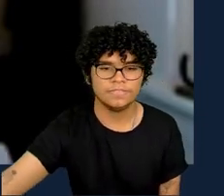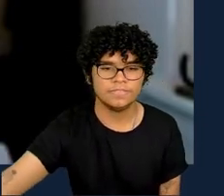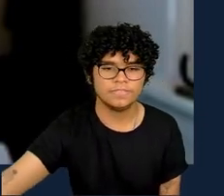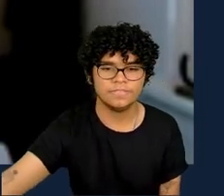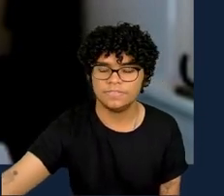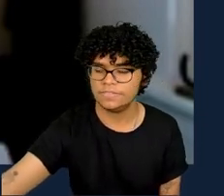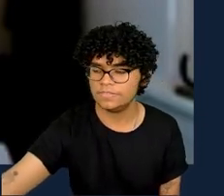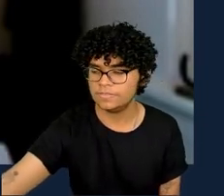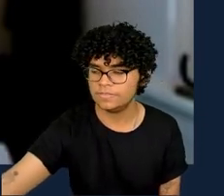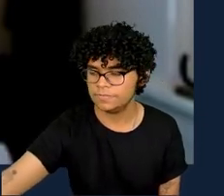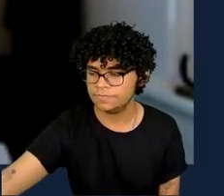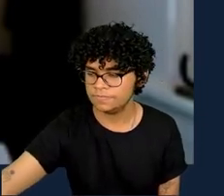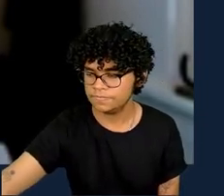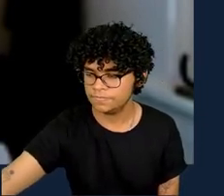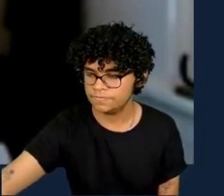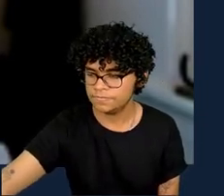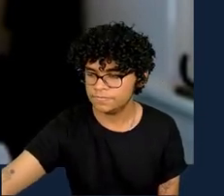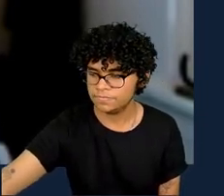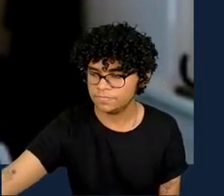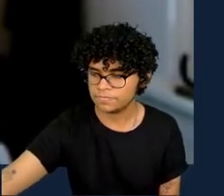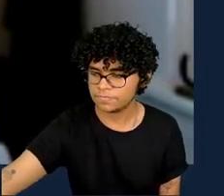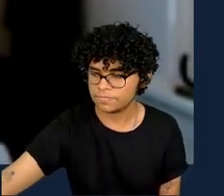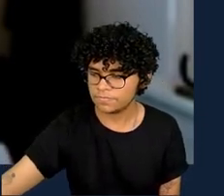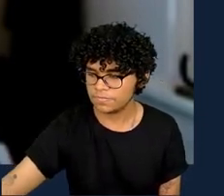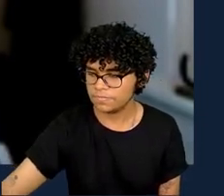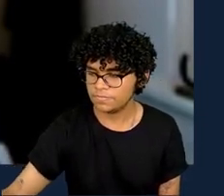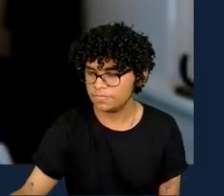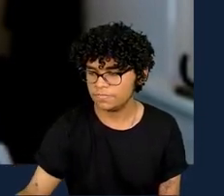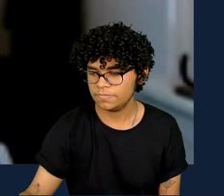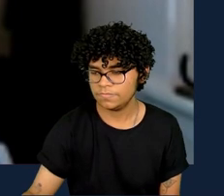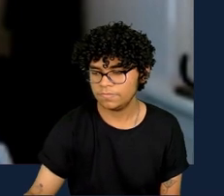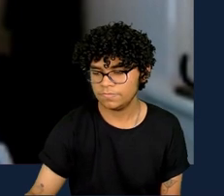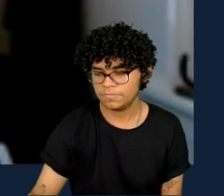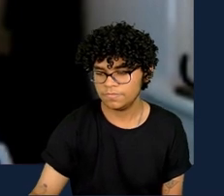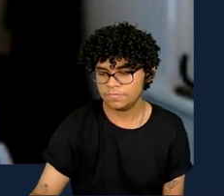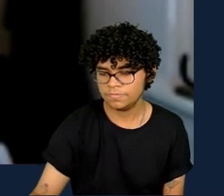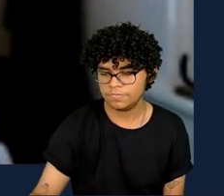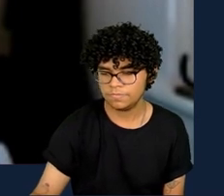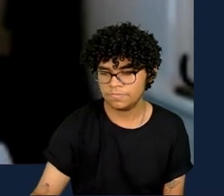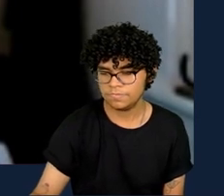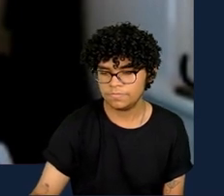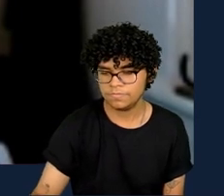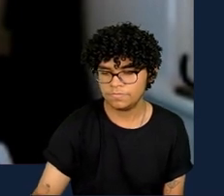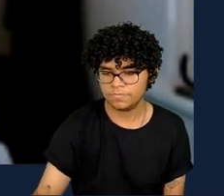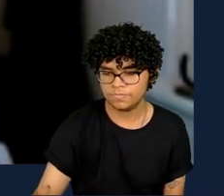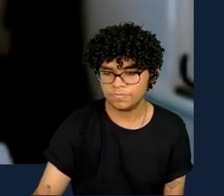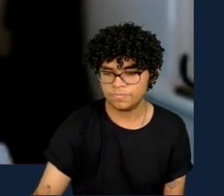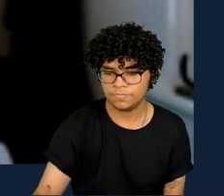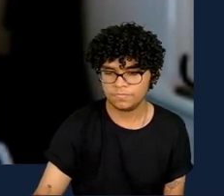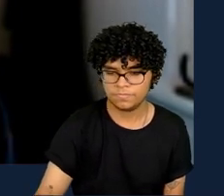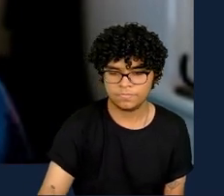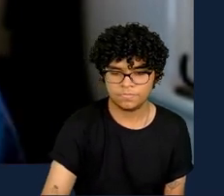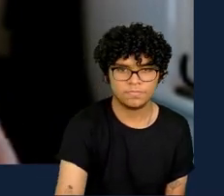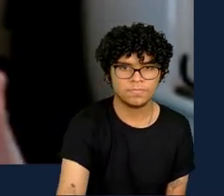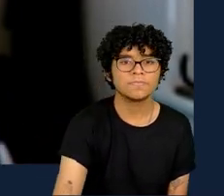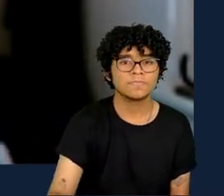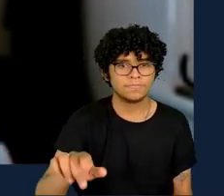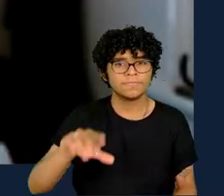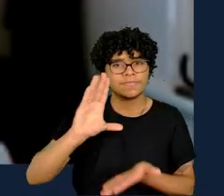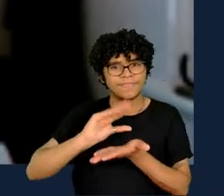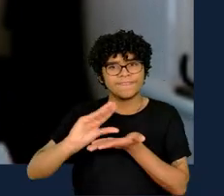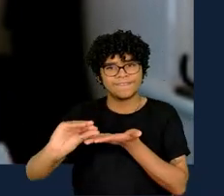justiça ambiental e soluções climáticas, e parte do meu trabalho lá como repórter de dados e perito em visualização de dados é